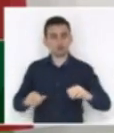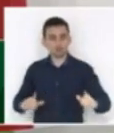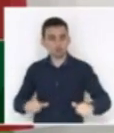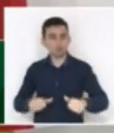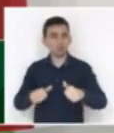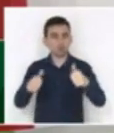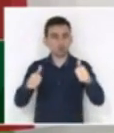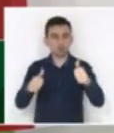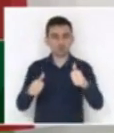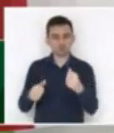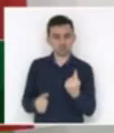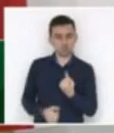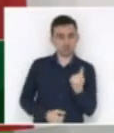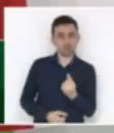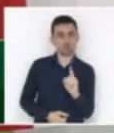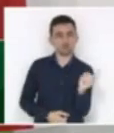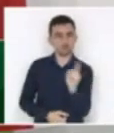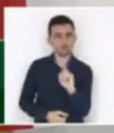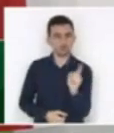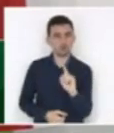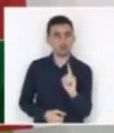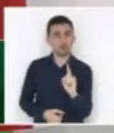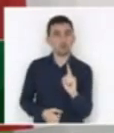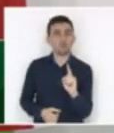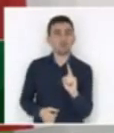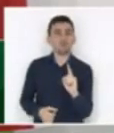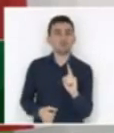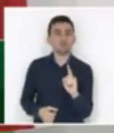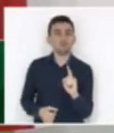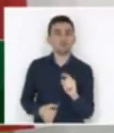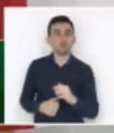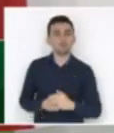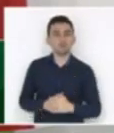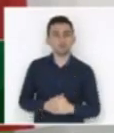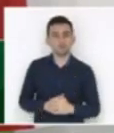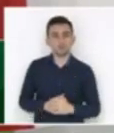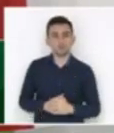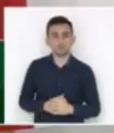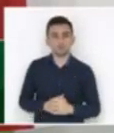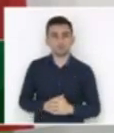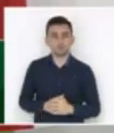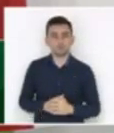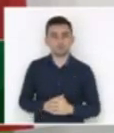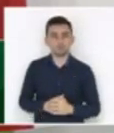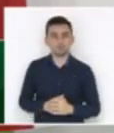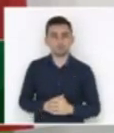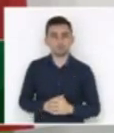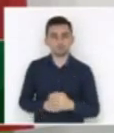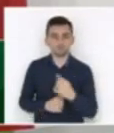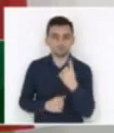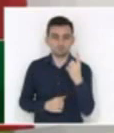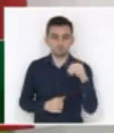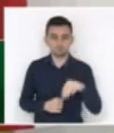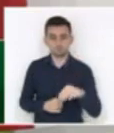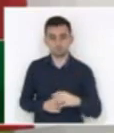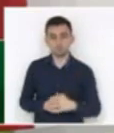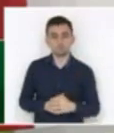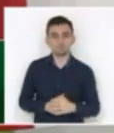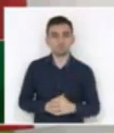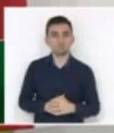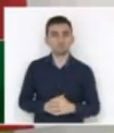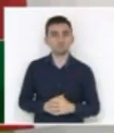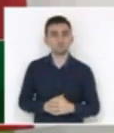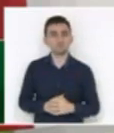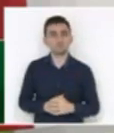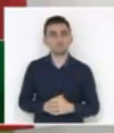sozinhas. Por nenhuma mulher a menos. Um minuto, senhora deputada. Cada